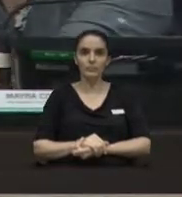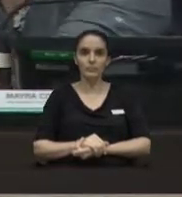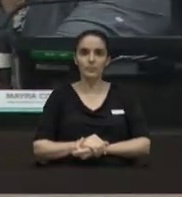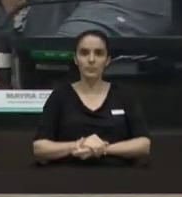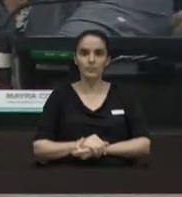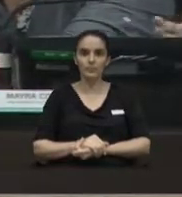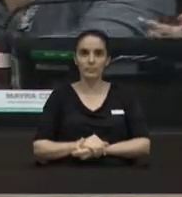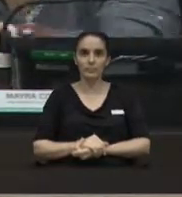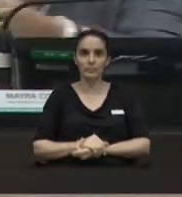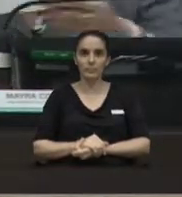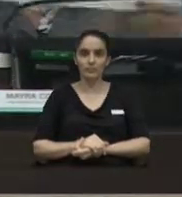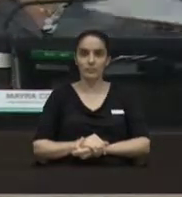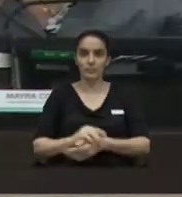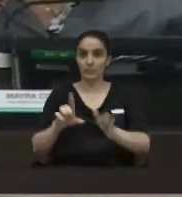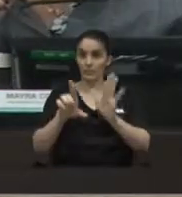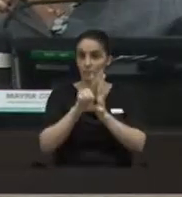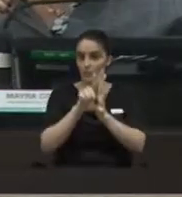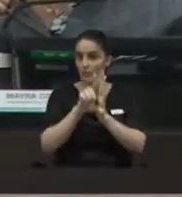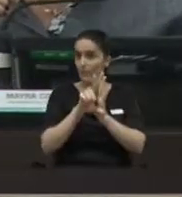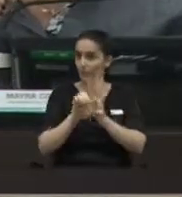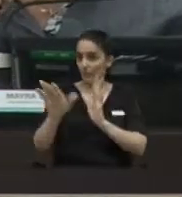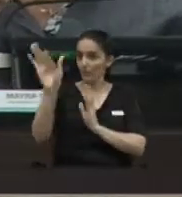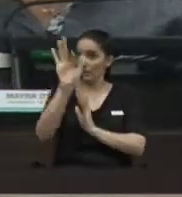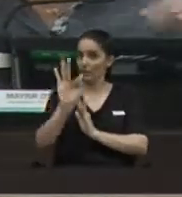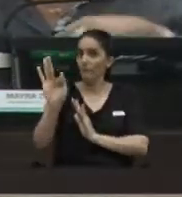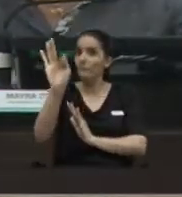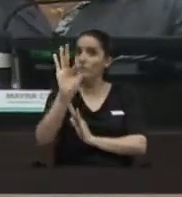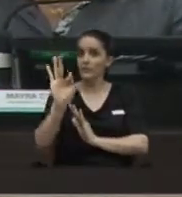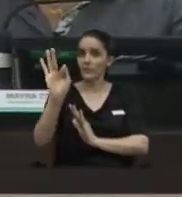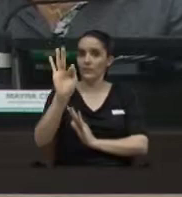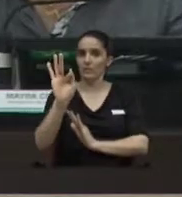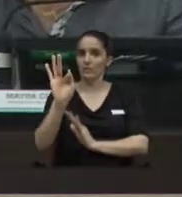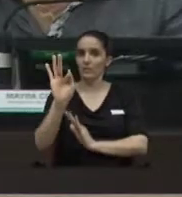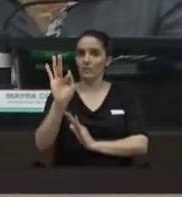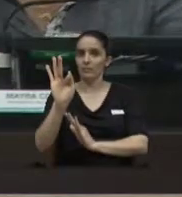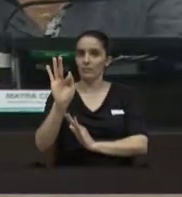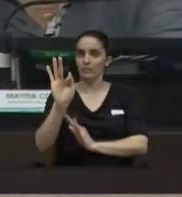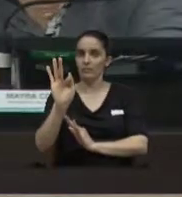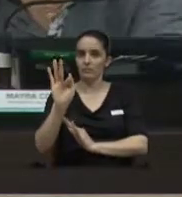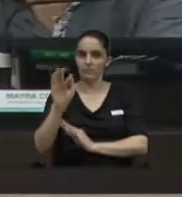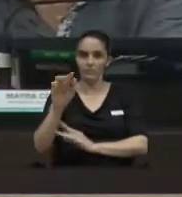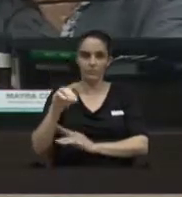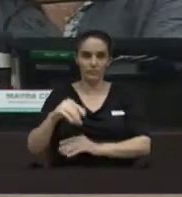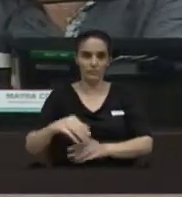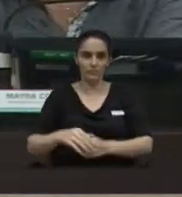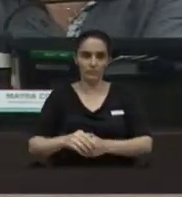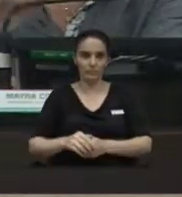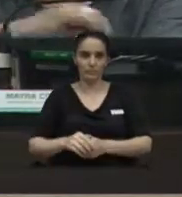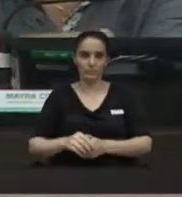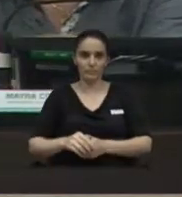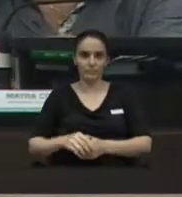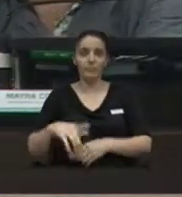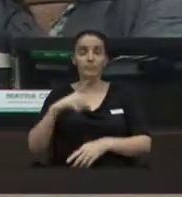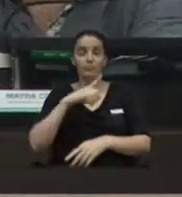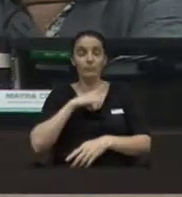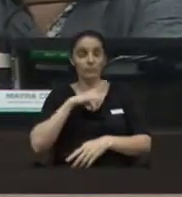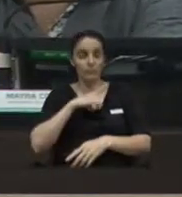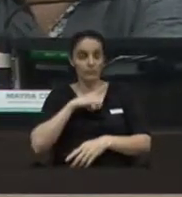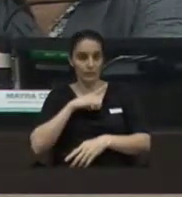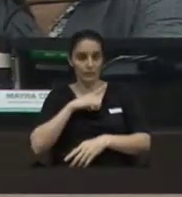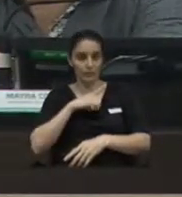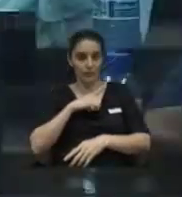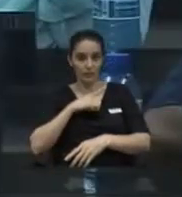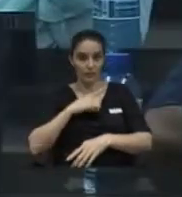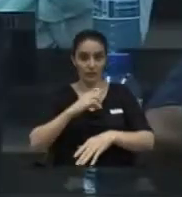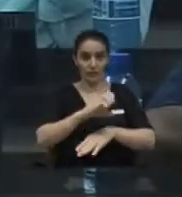A legislação federal, ela tem a abrangência do transporte interestadual, no caso do